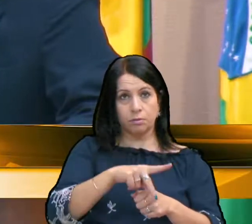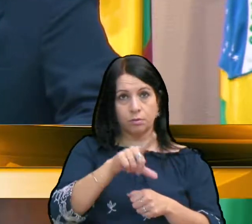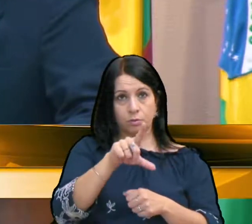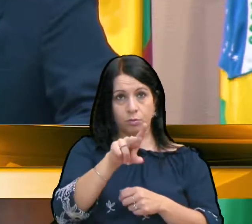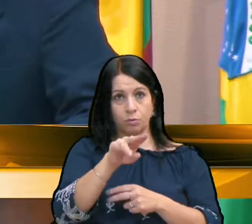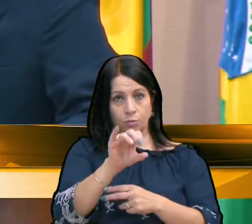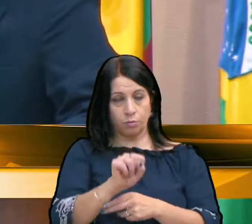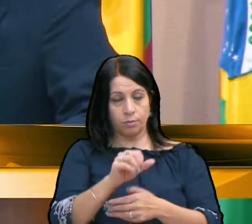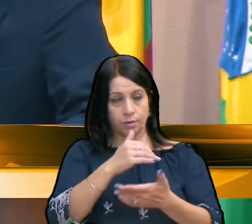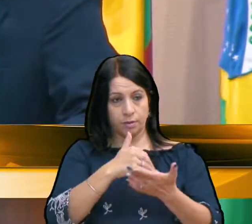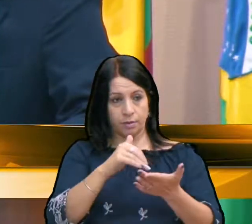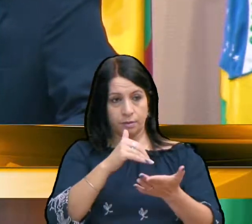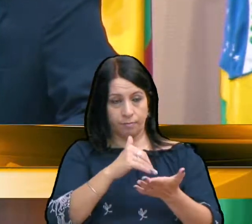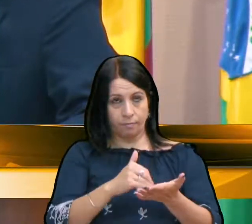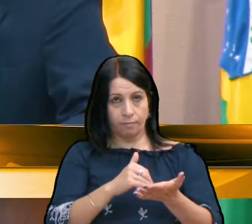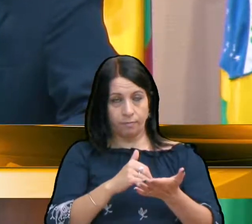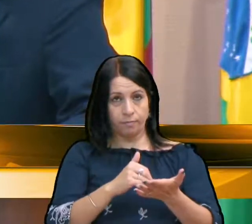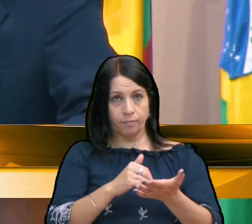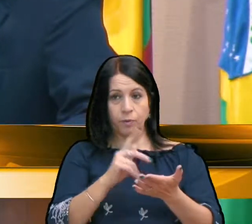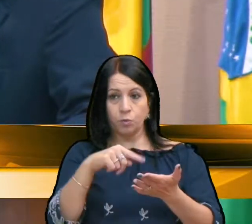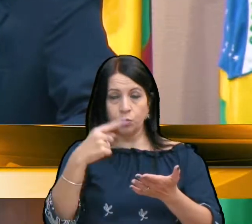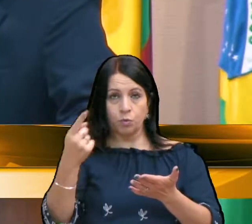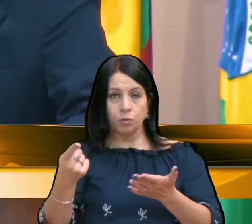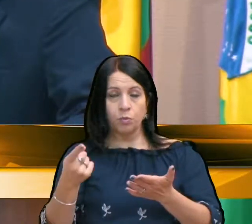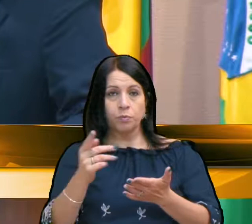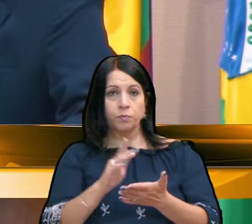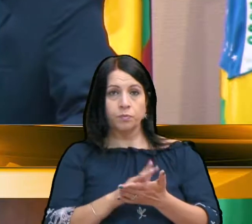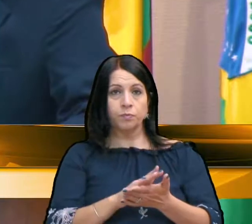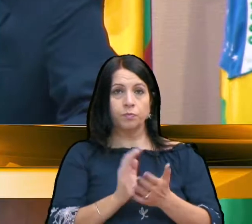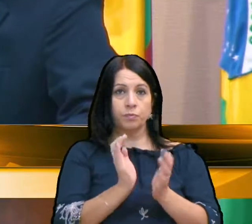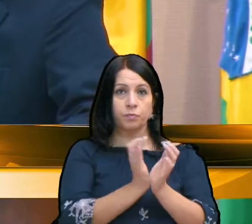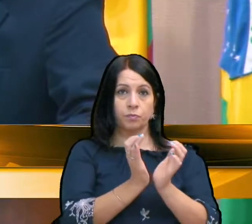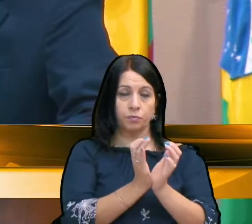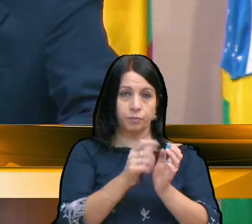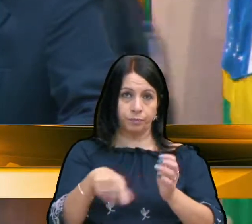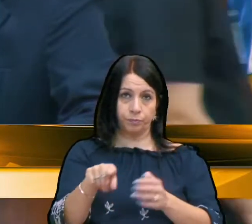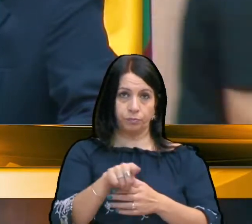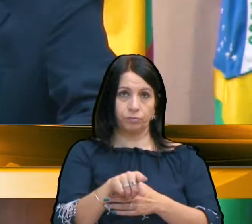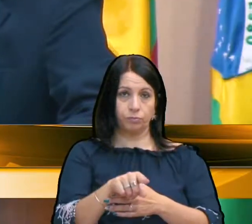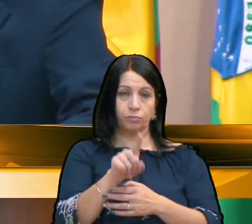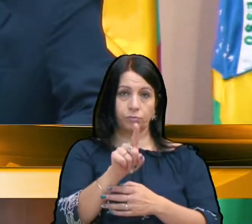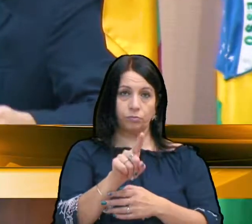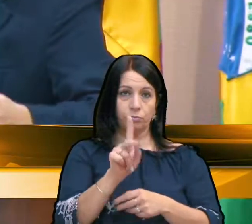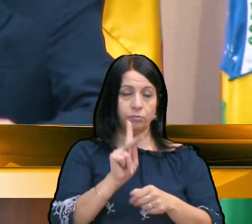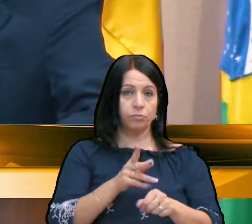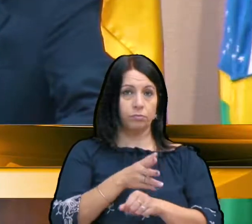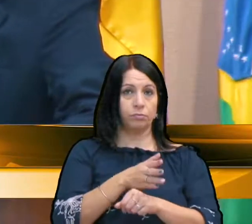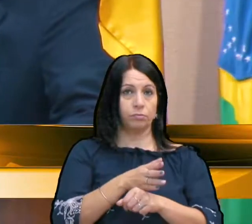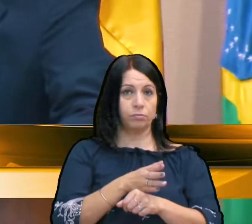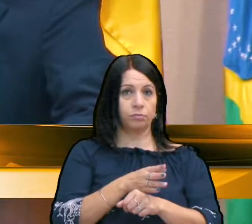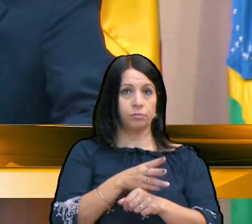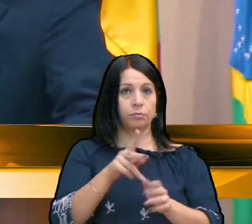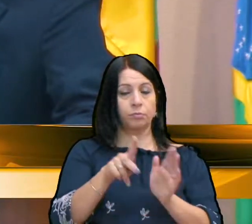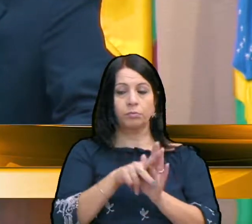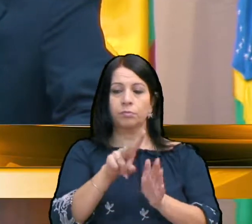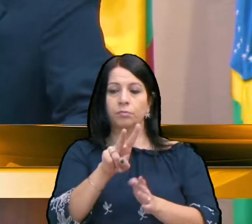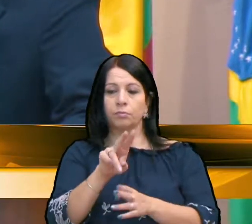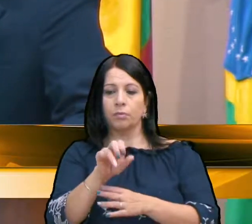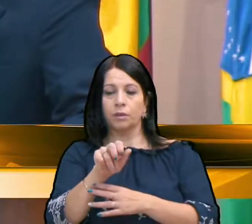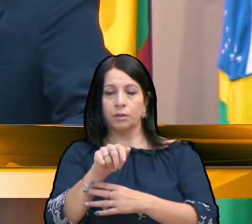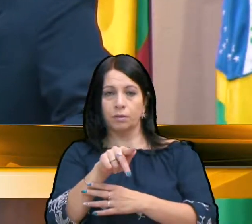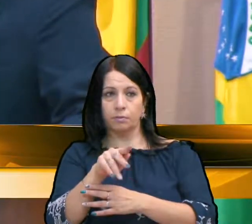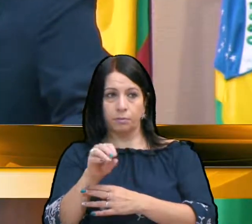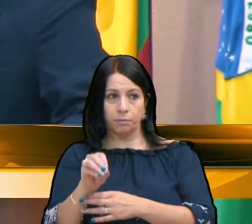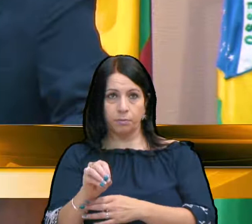Lucas é um dos secretários e o restante do grupo, um dos membros pertence a Viamão,